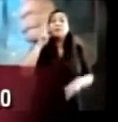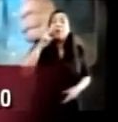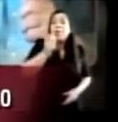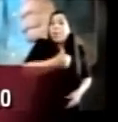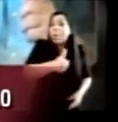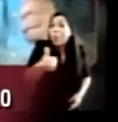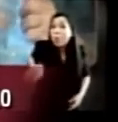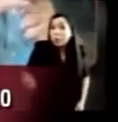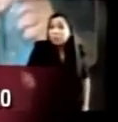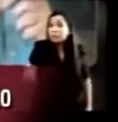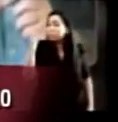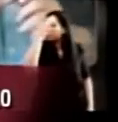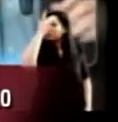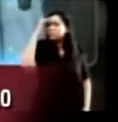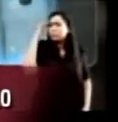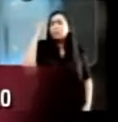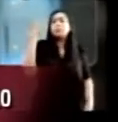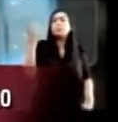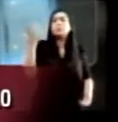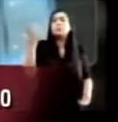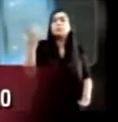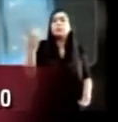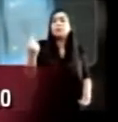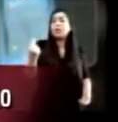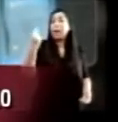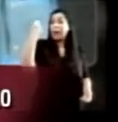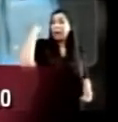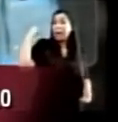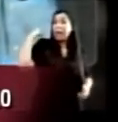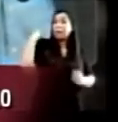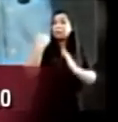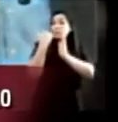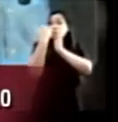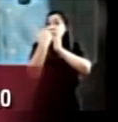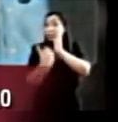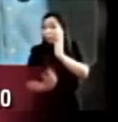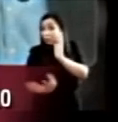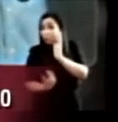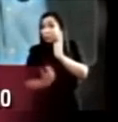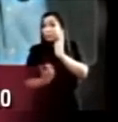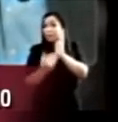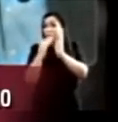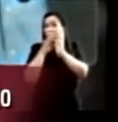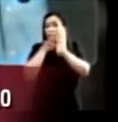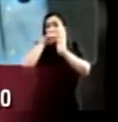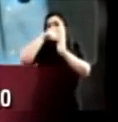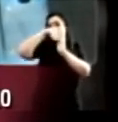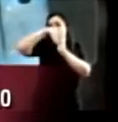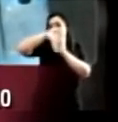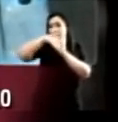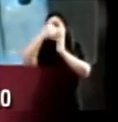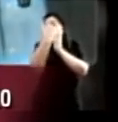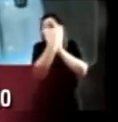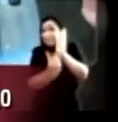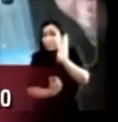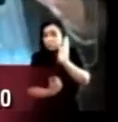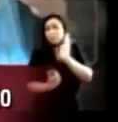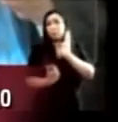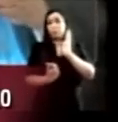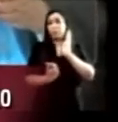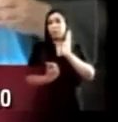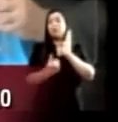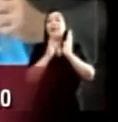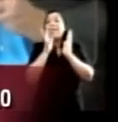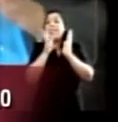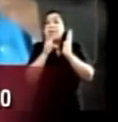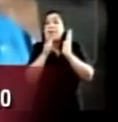eles são pacientes que estão correspondendo àquela nossa baixa, quando a gente estava lá embaixo, caindo. Ele demora um